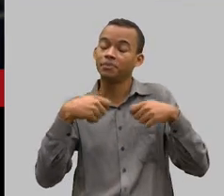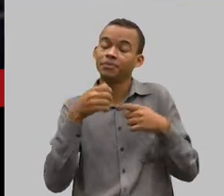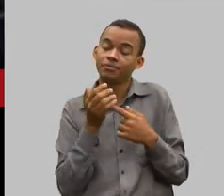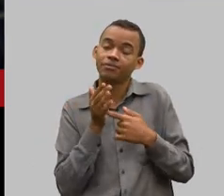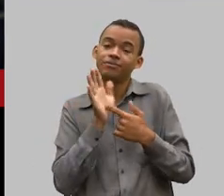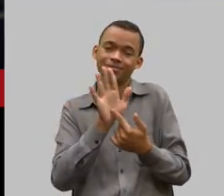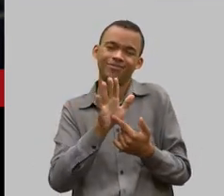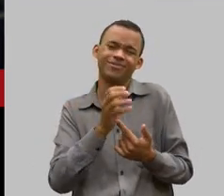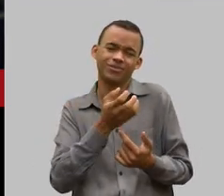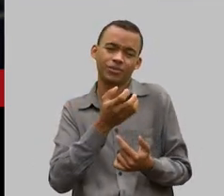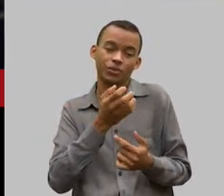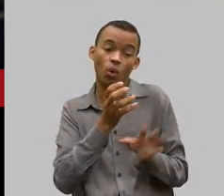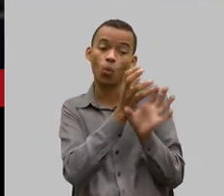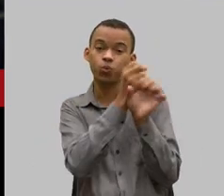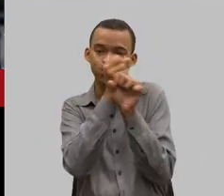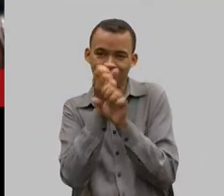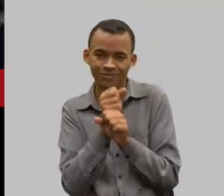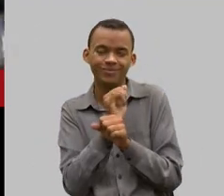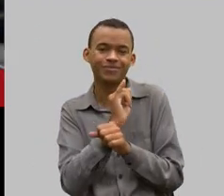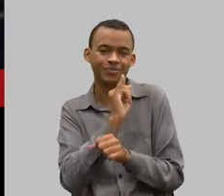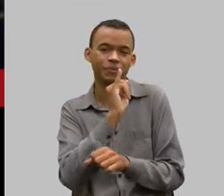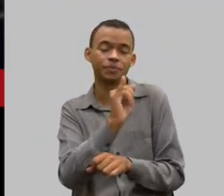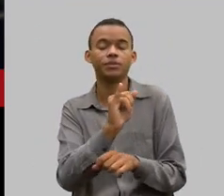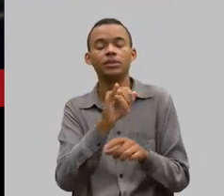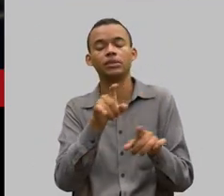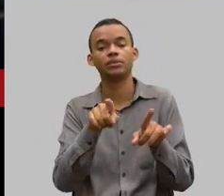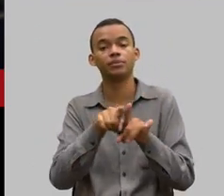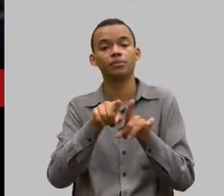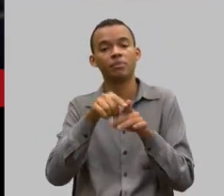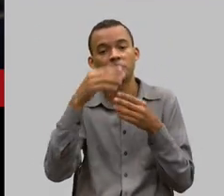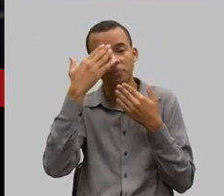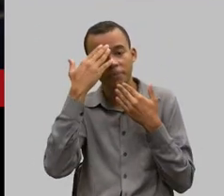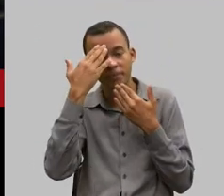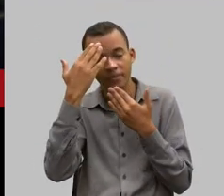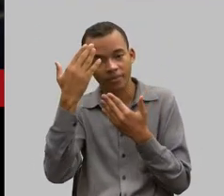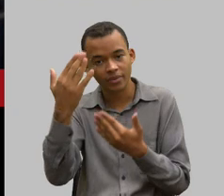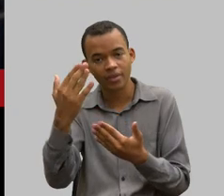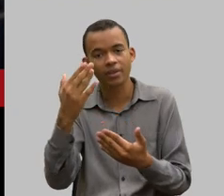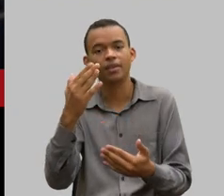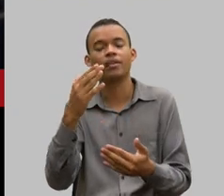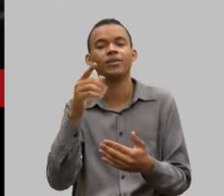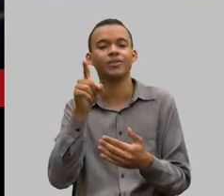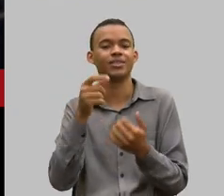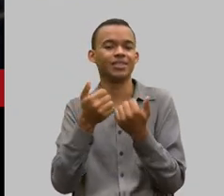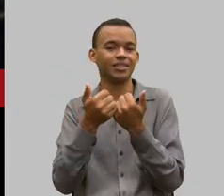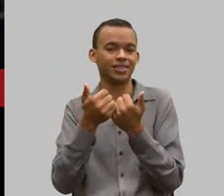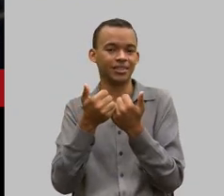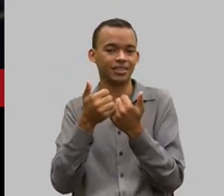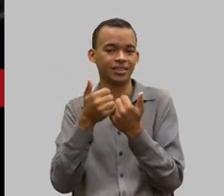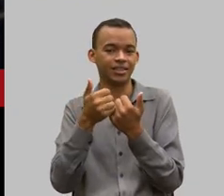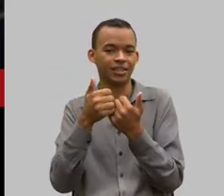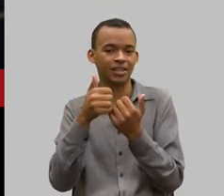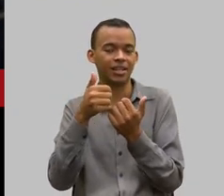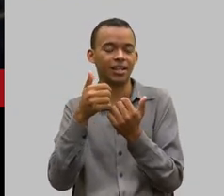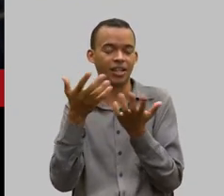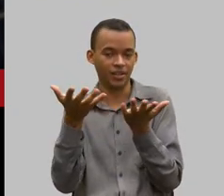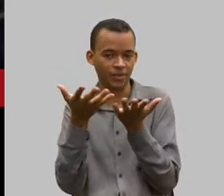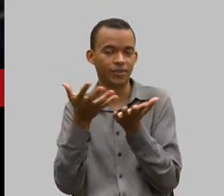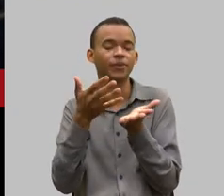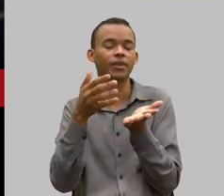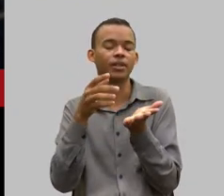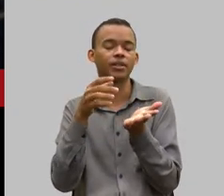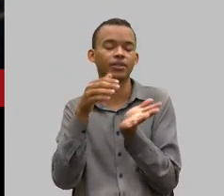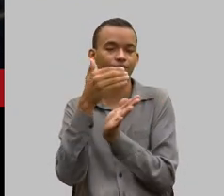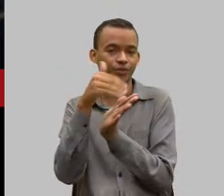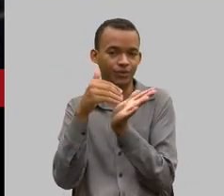Gustavo eu queria agradecer você como atual secretário de governo sempre a a disponibilidade de